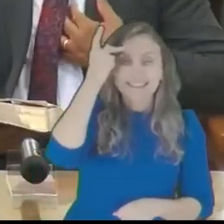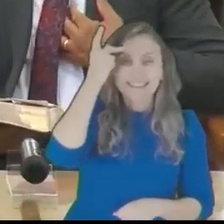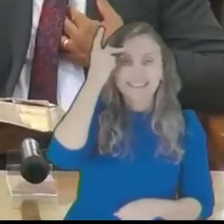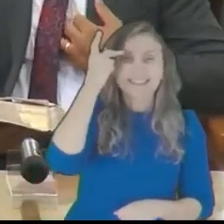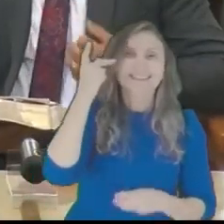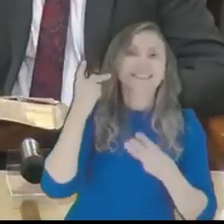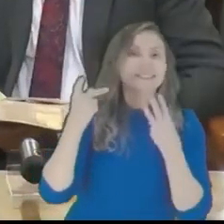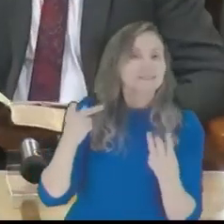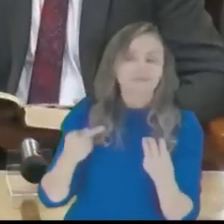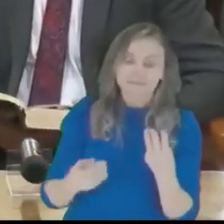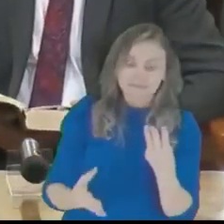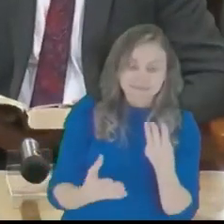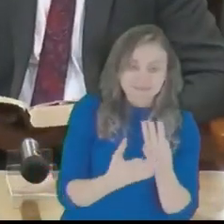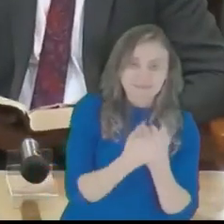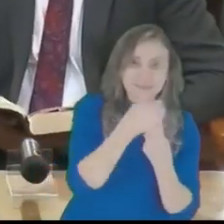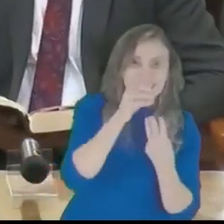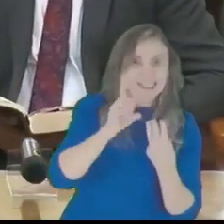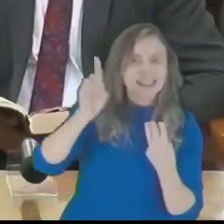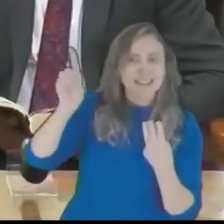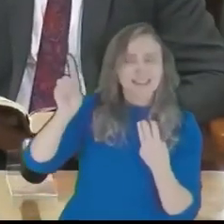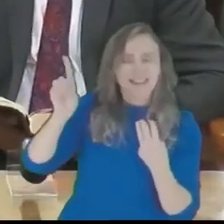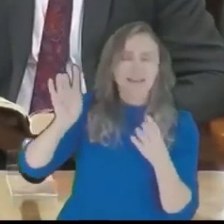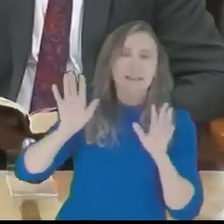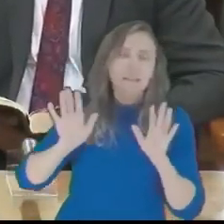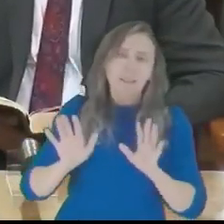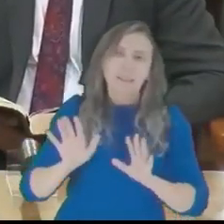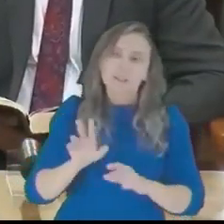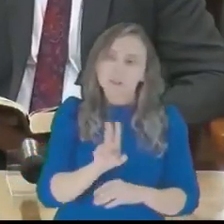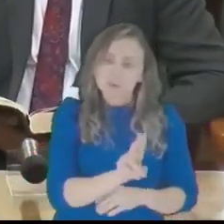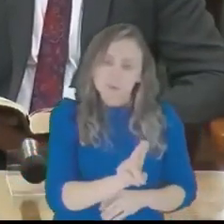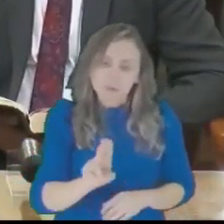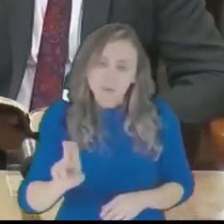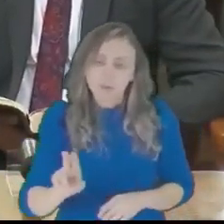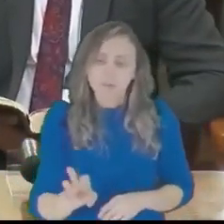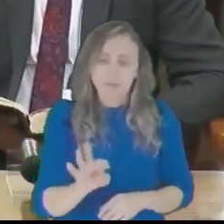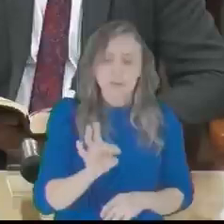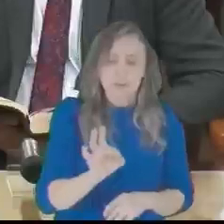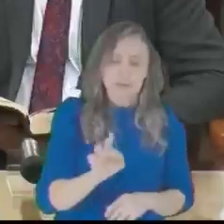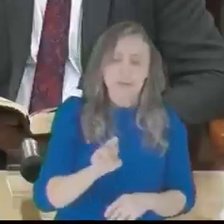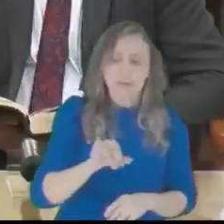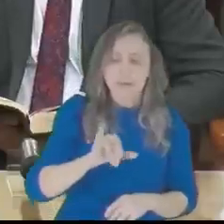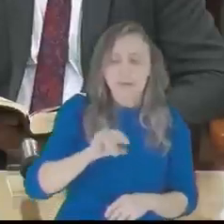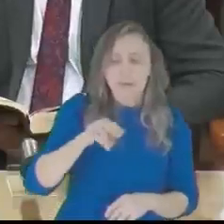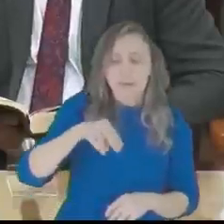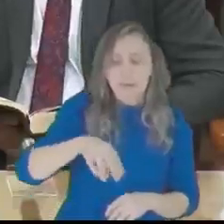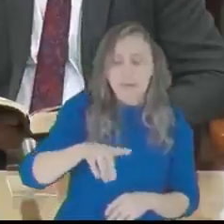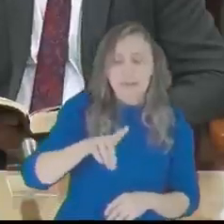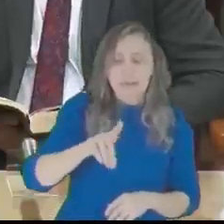Trindade. O nome Trindade não está, mas a Trindade está.